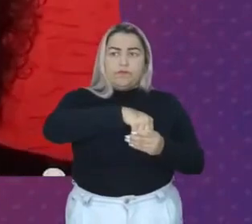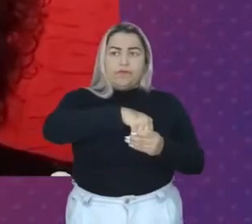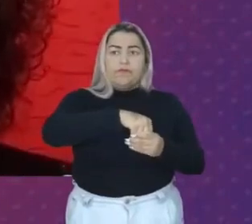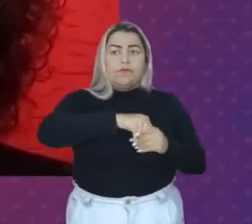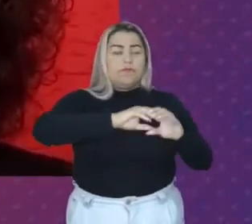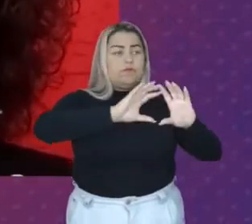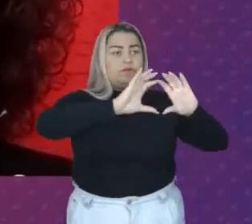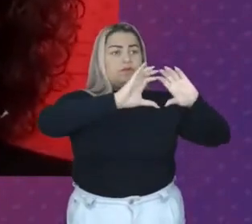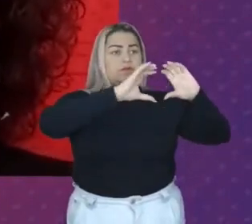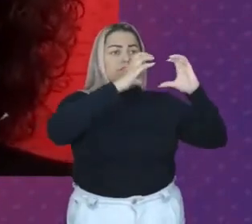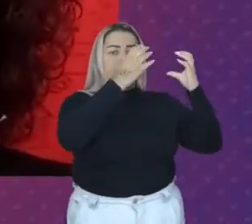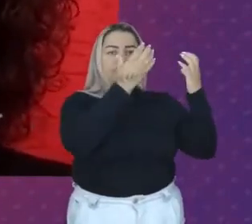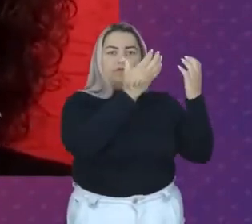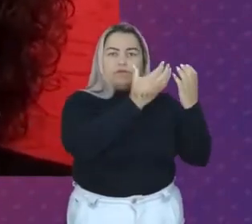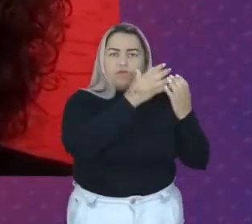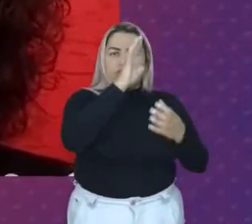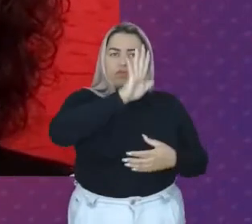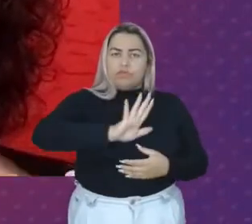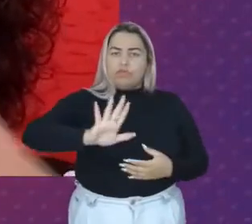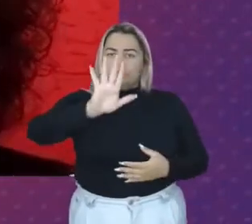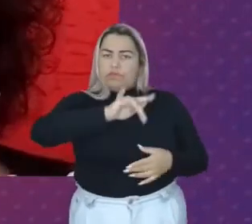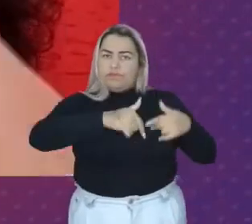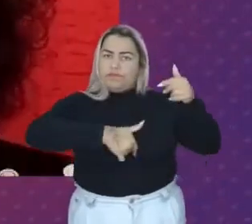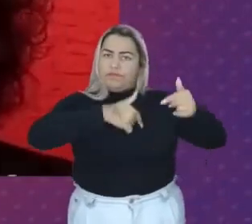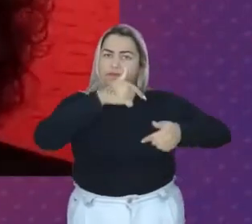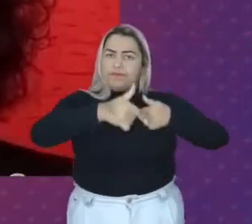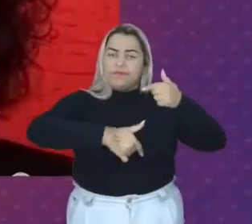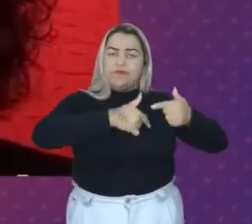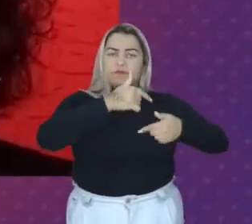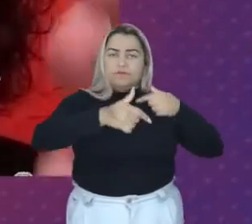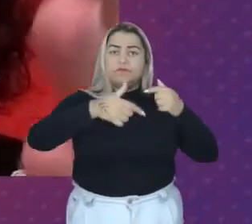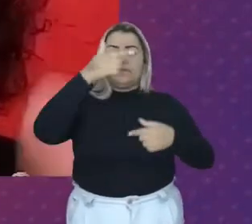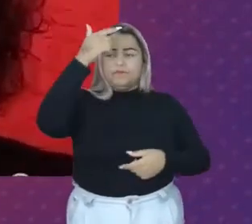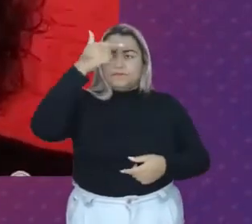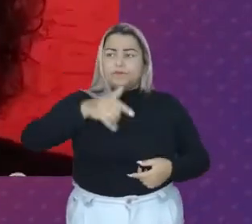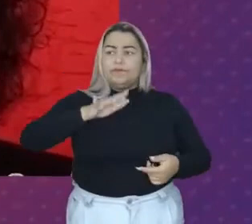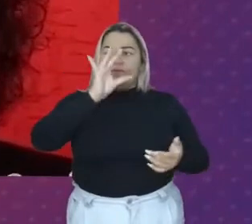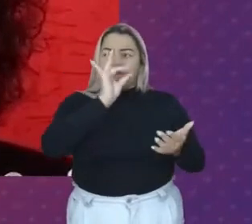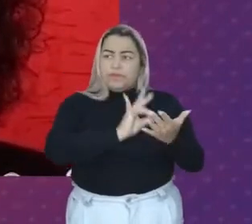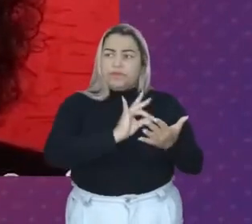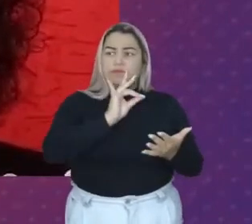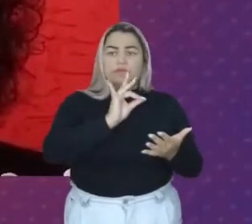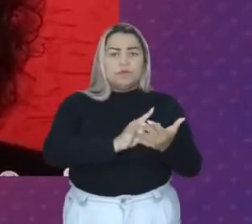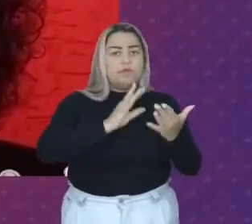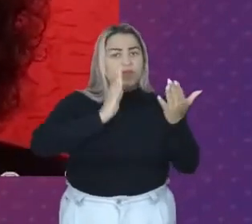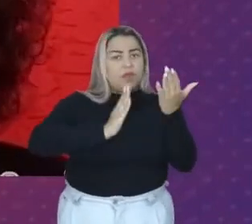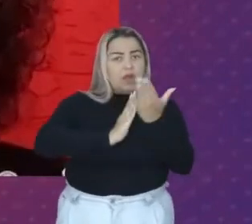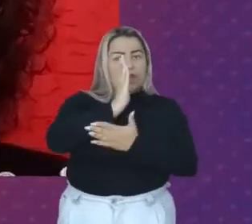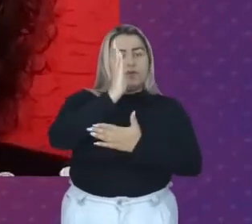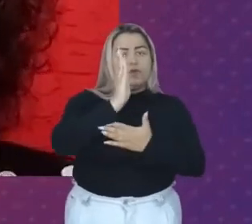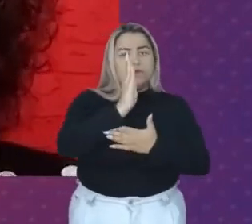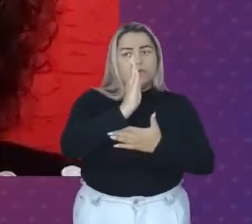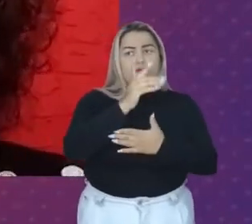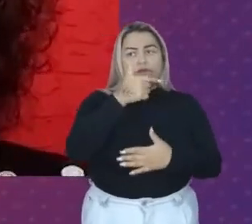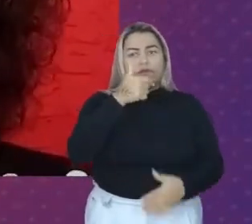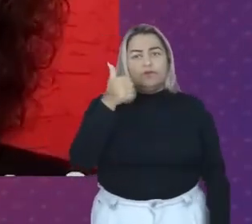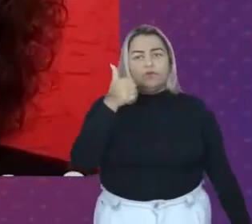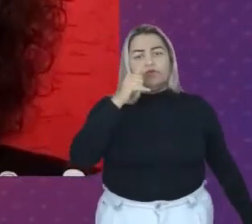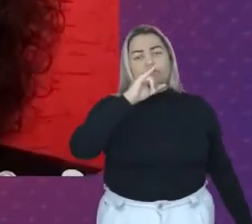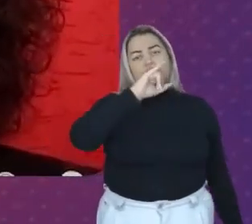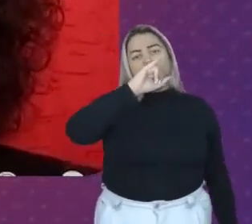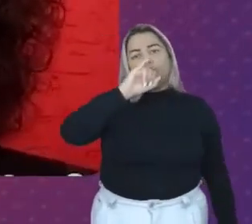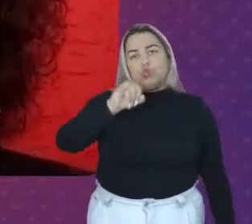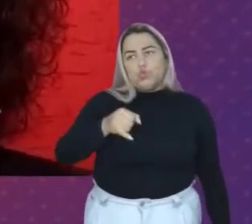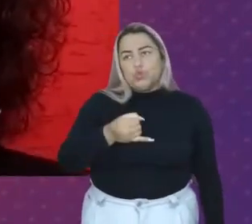Conferência Internacional do Trabalho, onde a gente consegue, de fato, trazer e aprovar, no dia 21 de